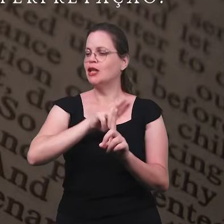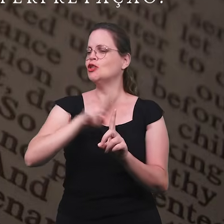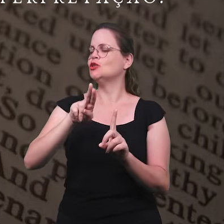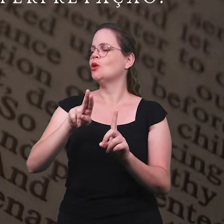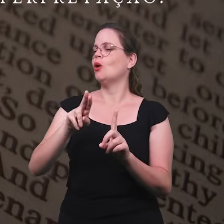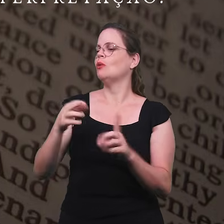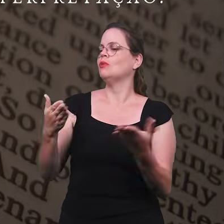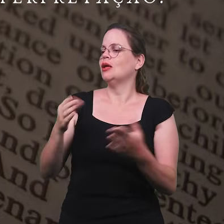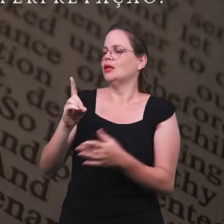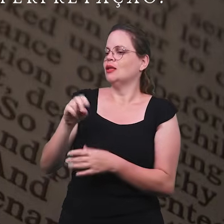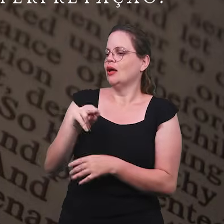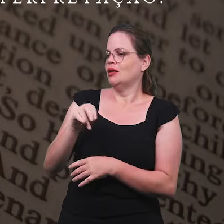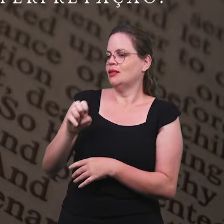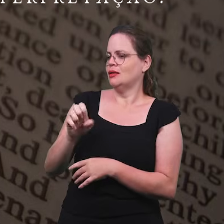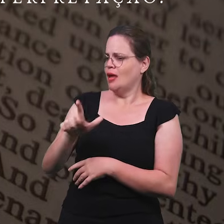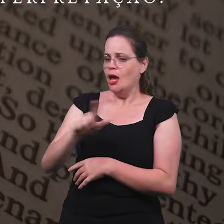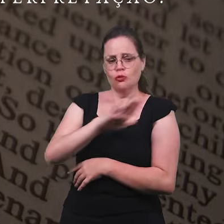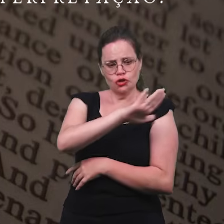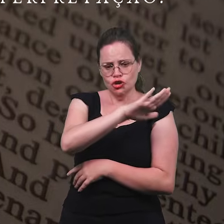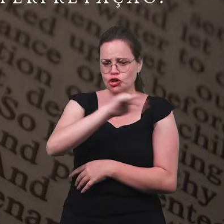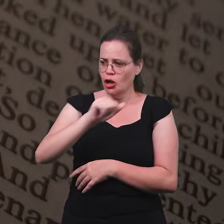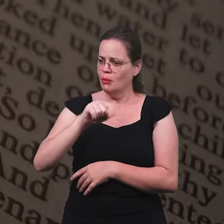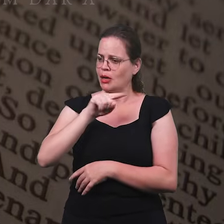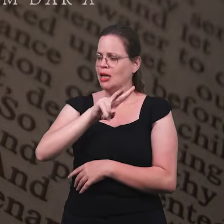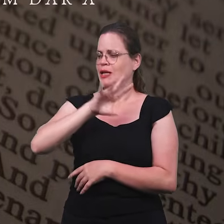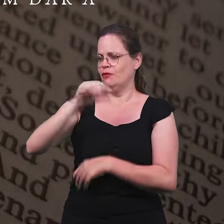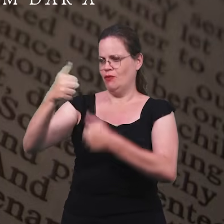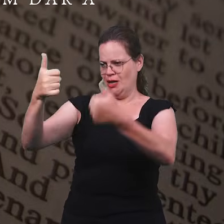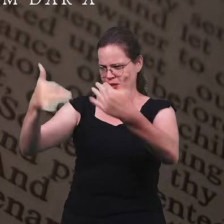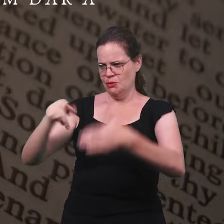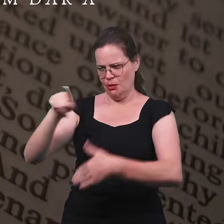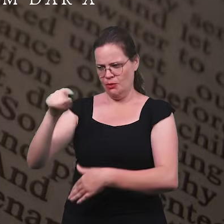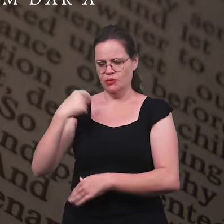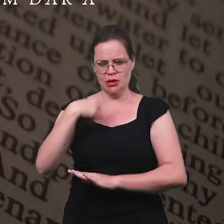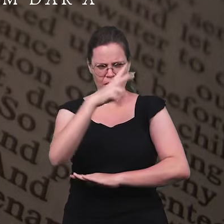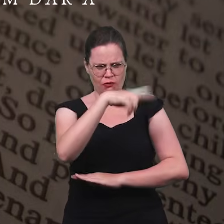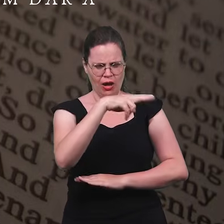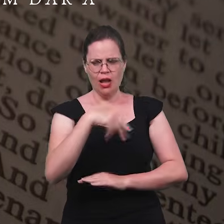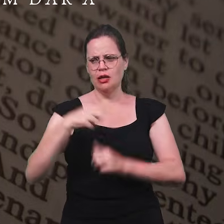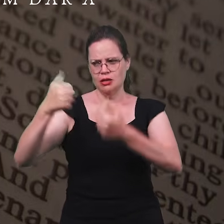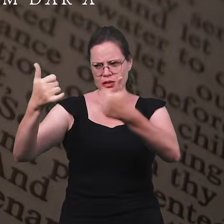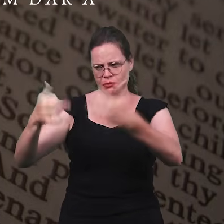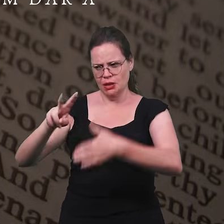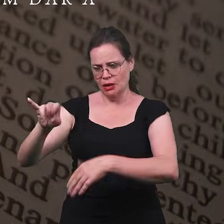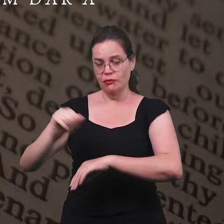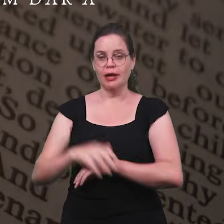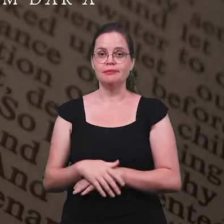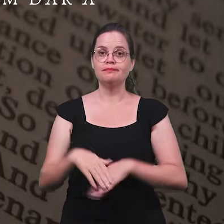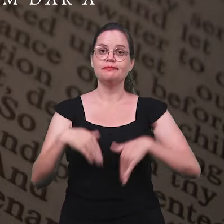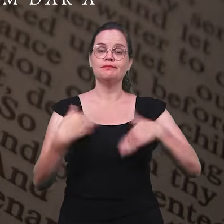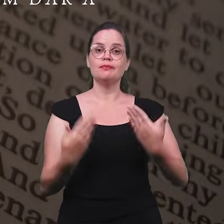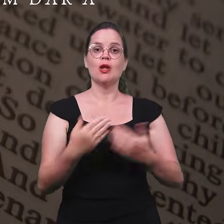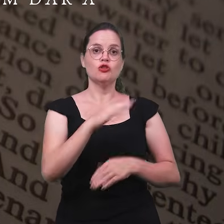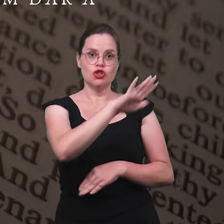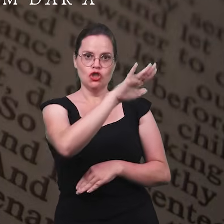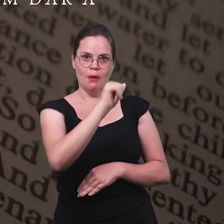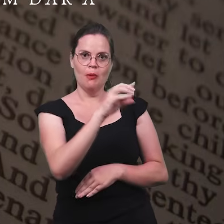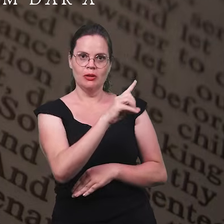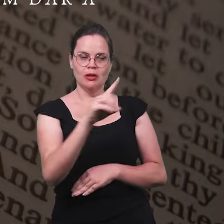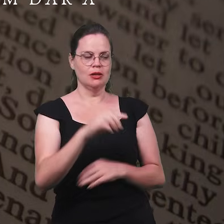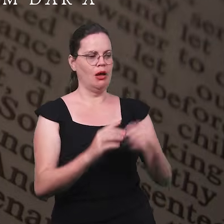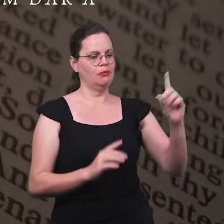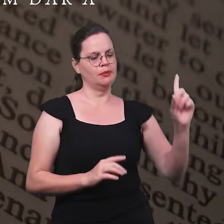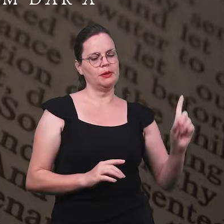Daniel, e ele dará interpretação. Verso 13. Então Daniel foi introduzido à presença do